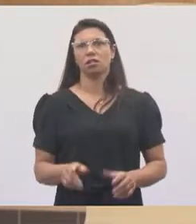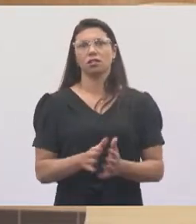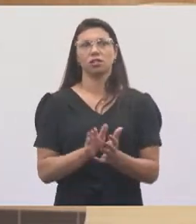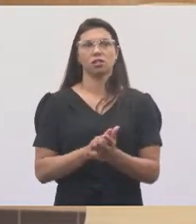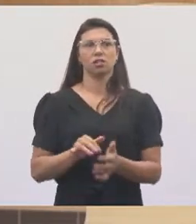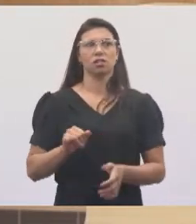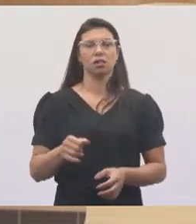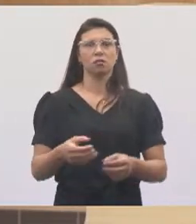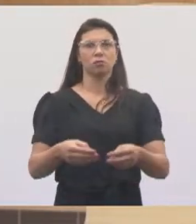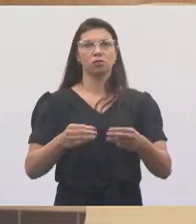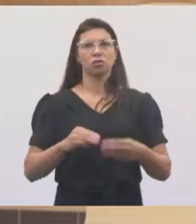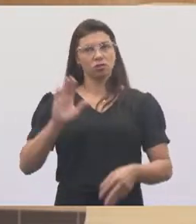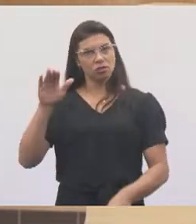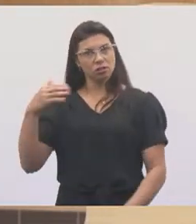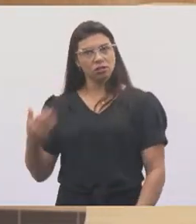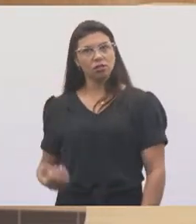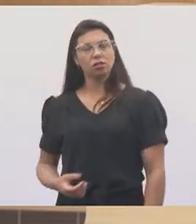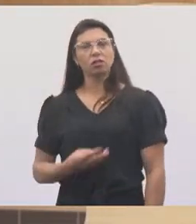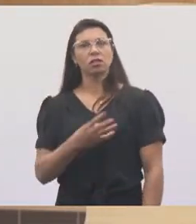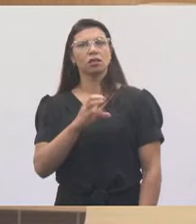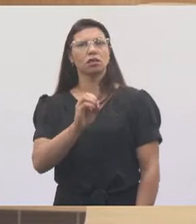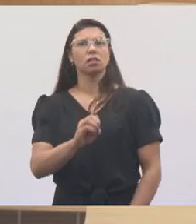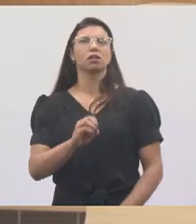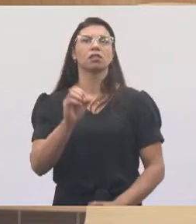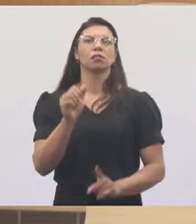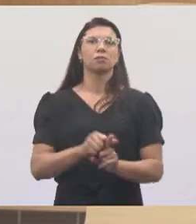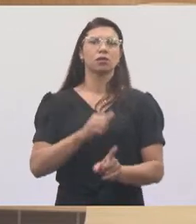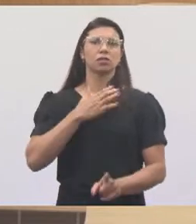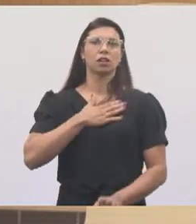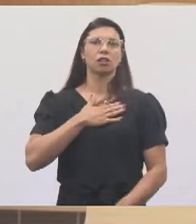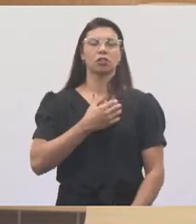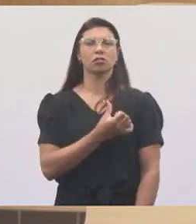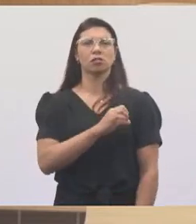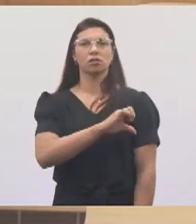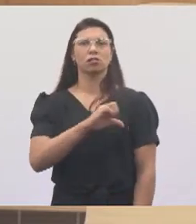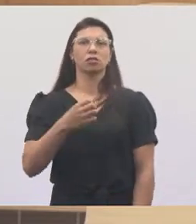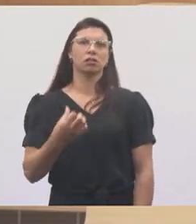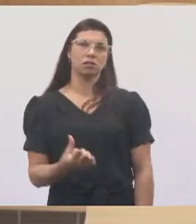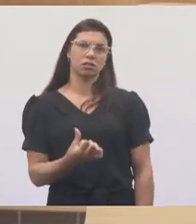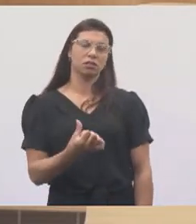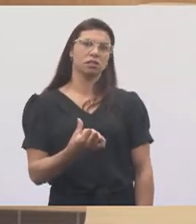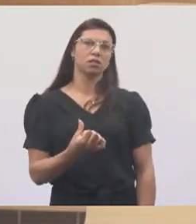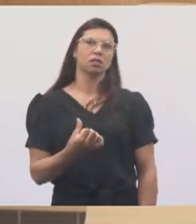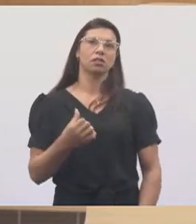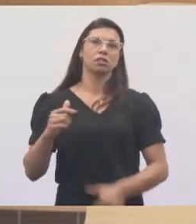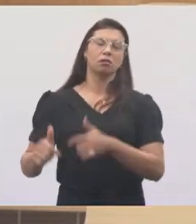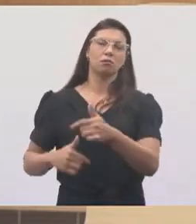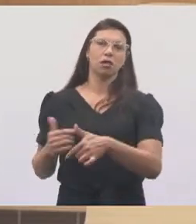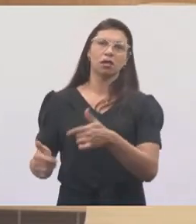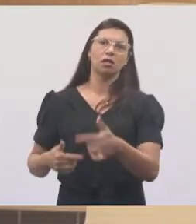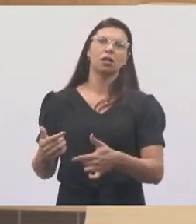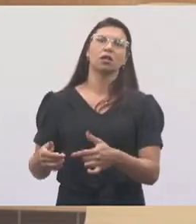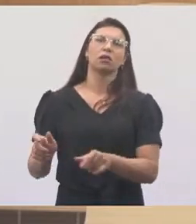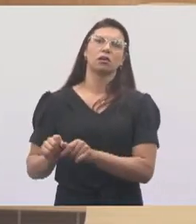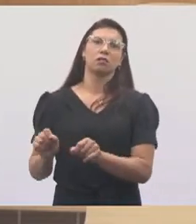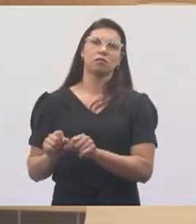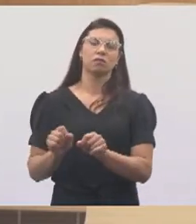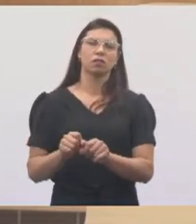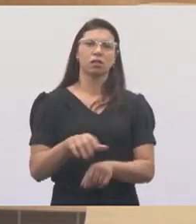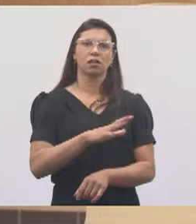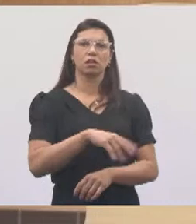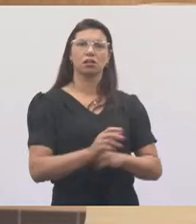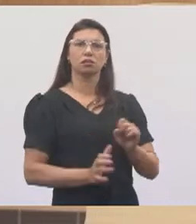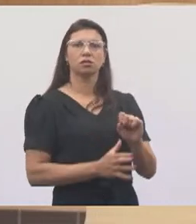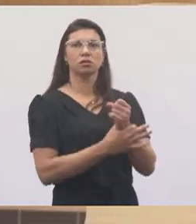Gerais. Moção congratulatória de 30 de agosto de 1996, pelos excelentes serviços prestados na área de segurança